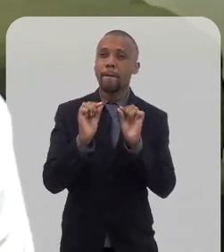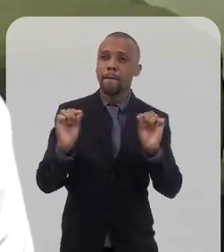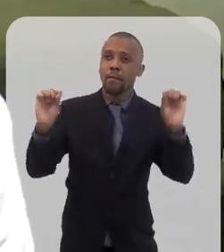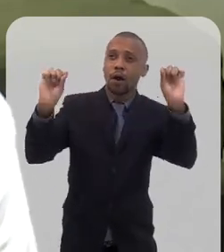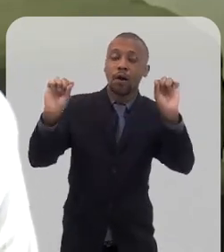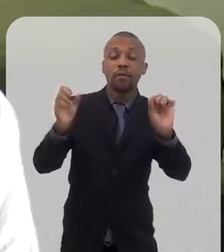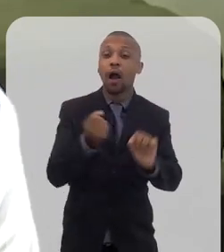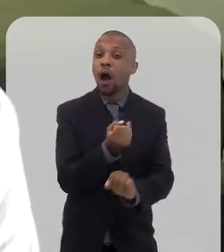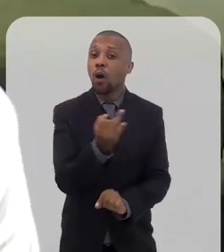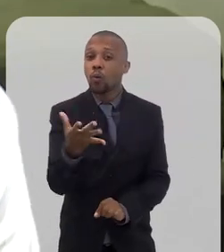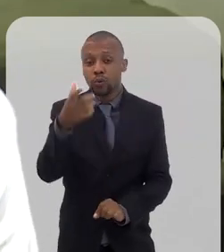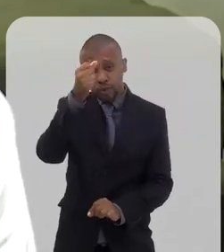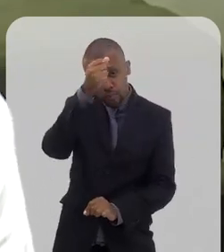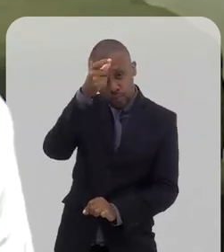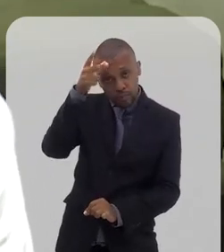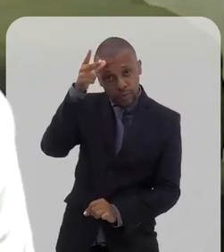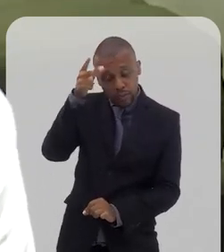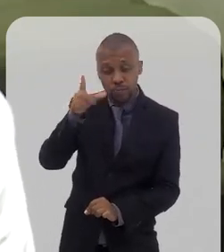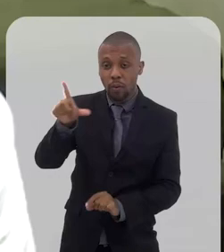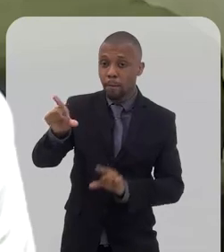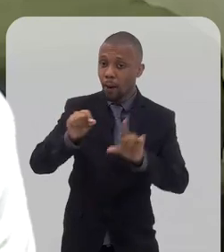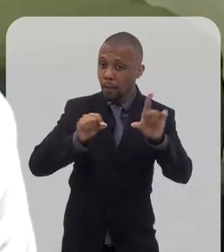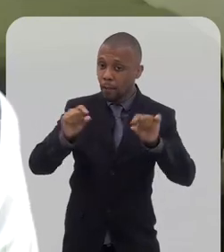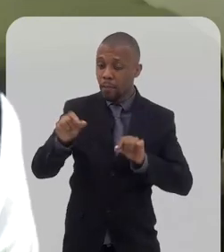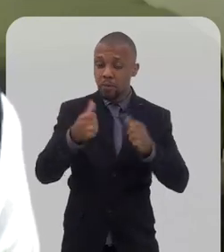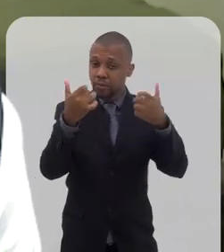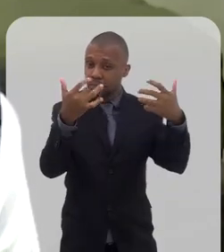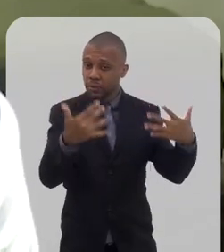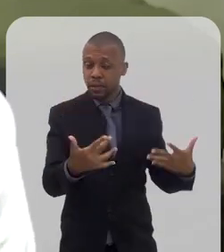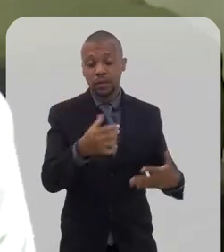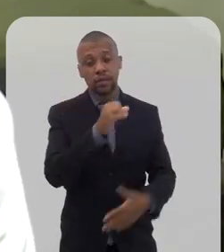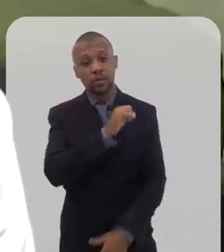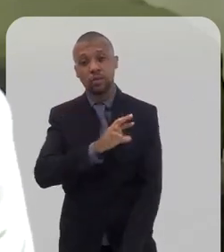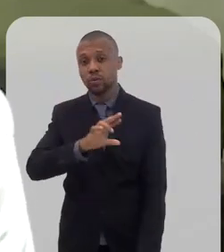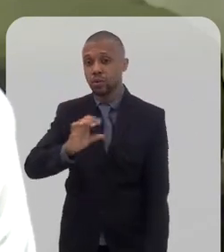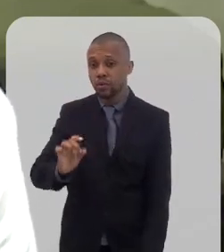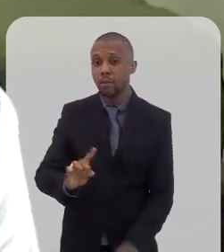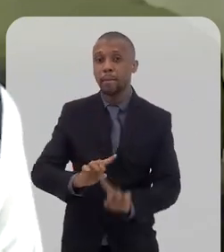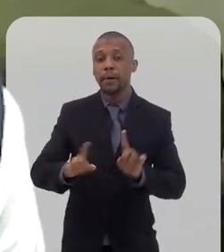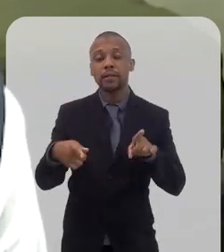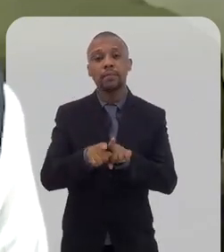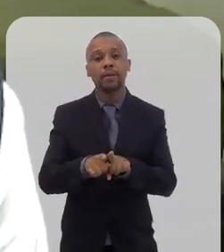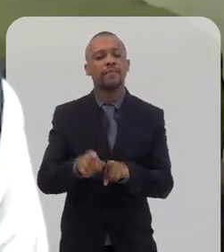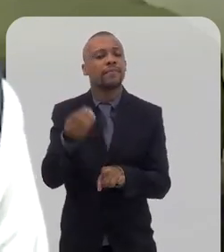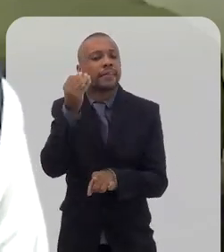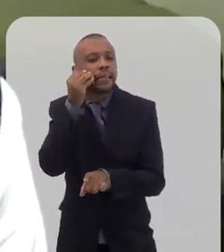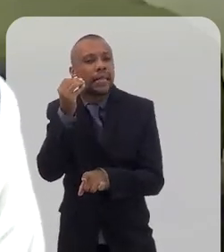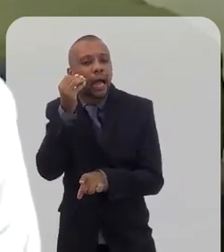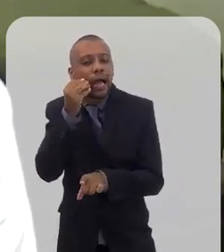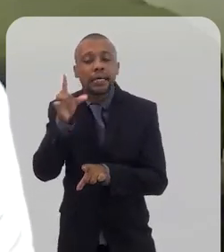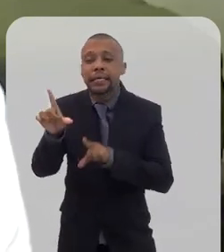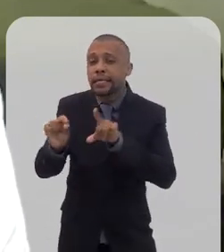Houve municípios selecionados para esse teste, eu falei aqui do estado do Rio, mas tivemos também no Brasil todo.